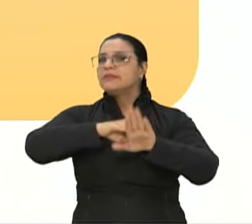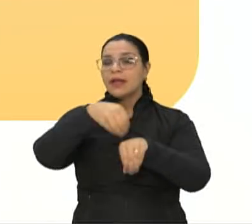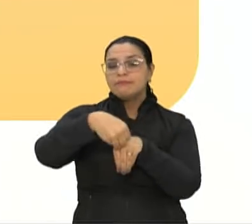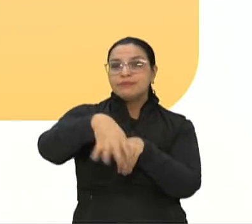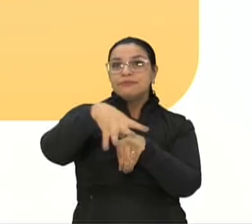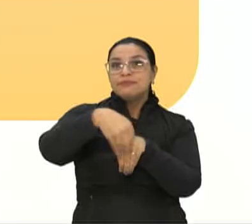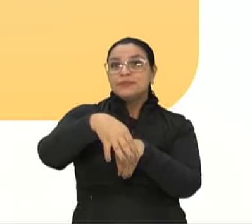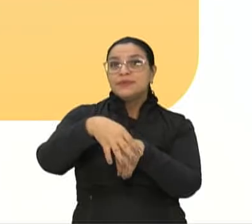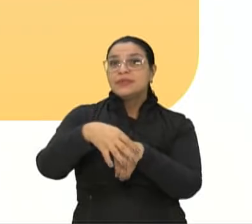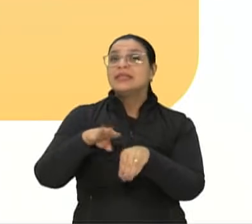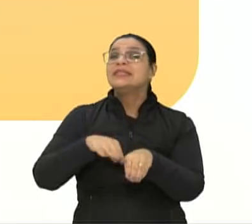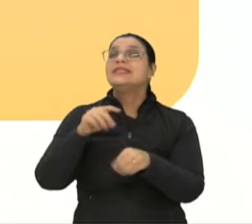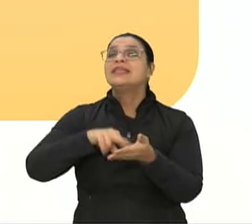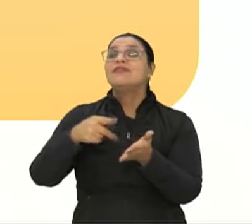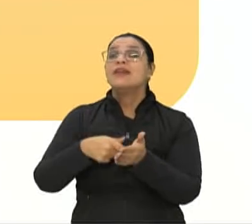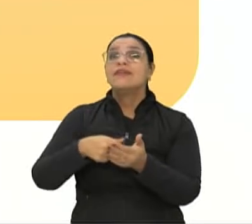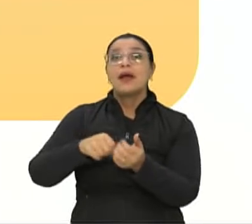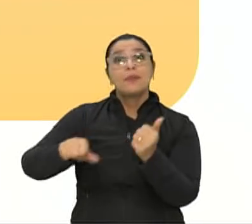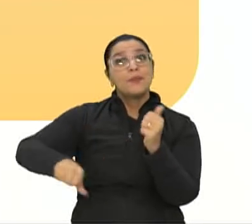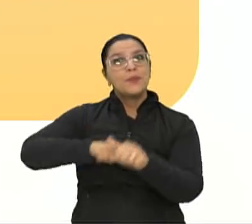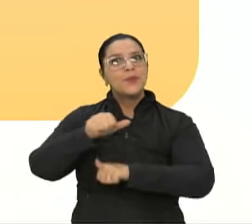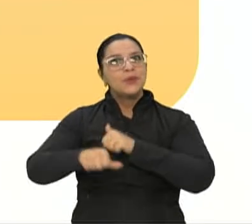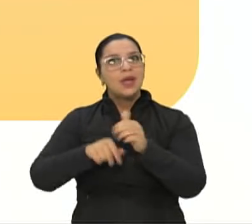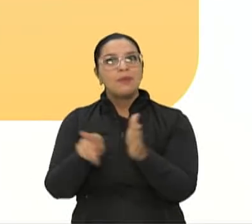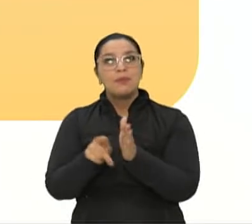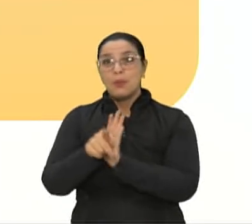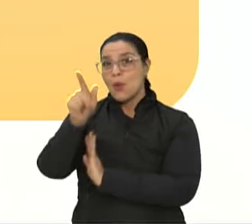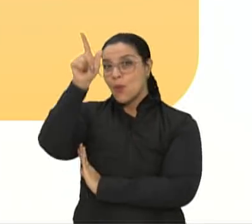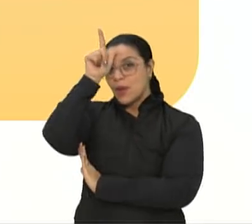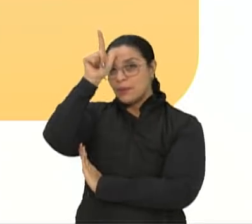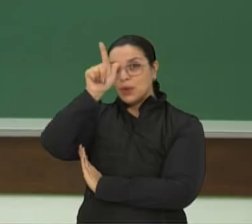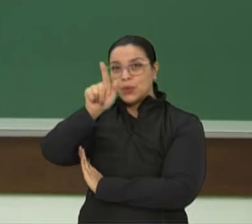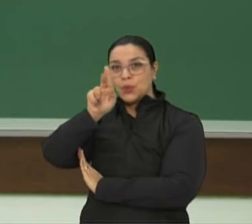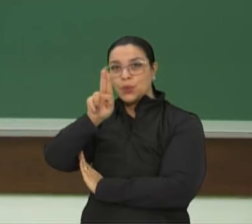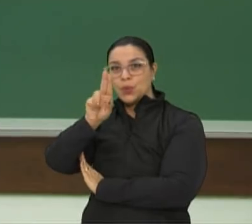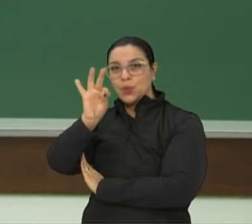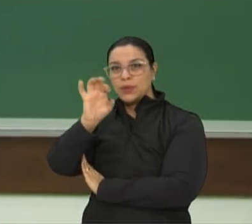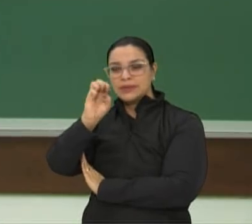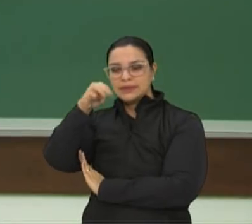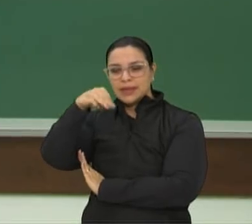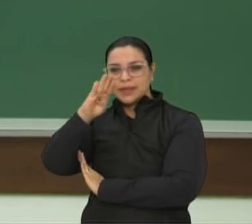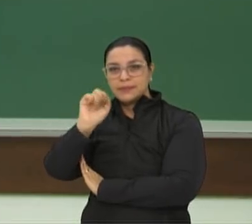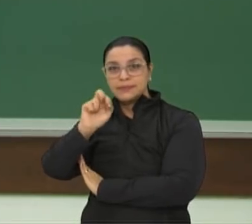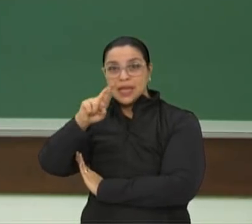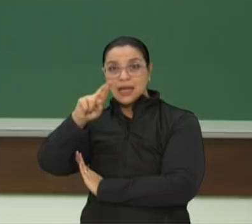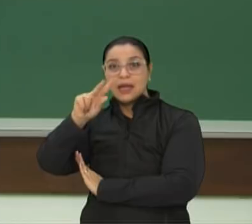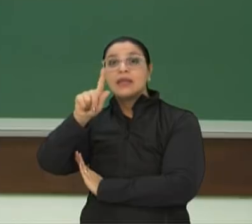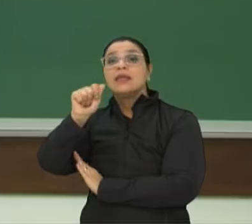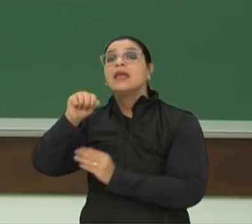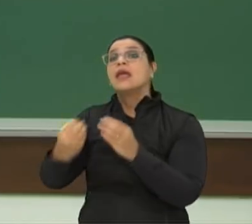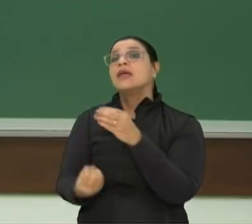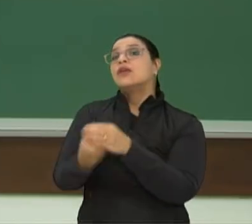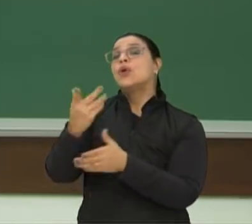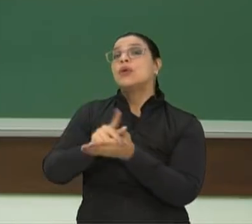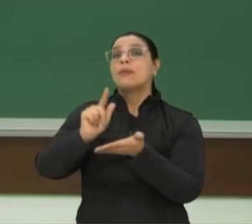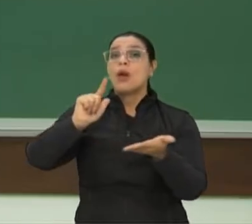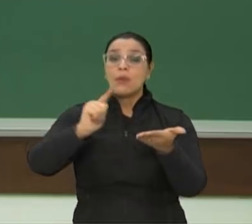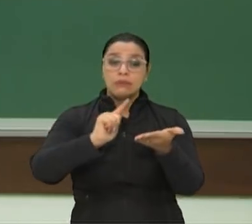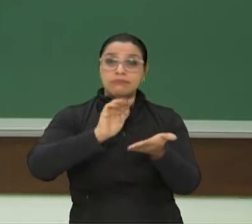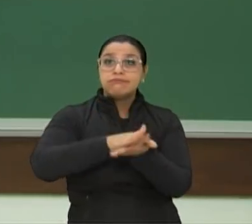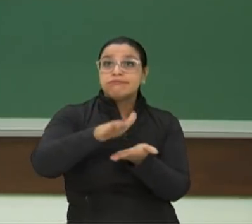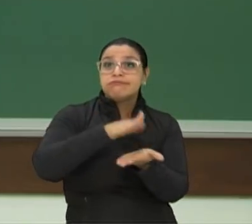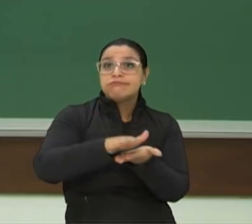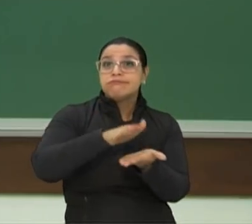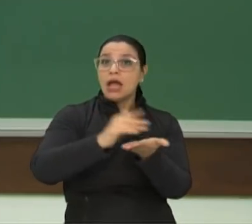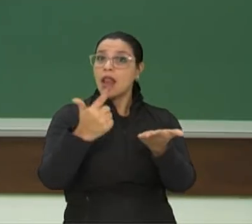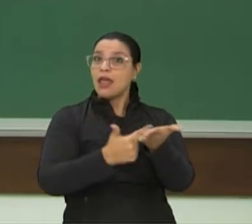ser a invenção da imprensa, do Gutenberg, né, alemão, que inventou a imprensa. E pense que antes, né, para as pessoas terem acesso ao livro, ela